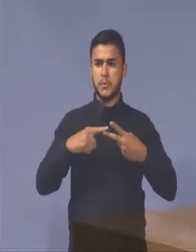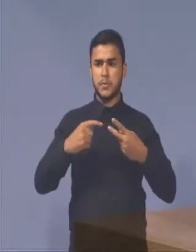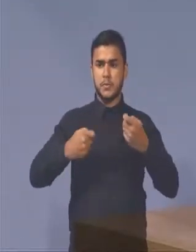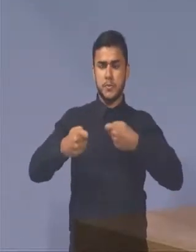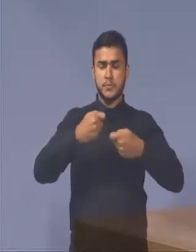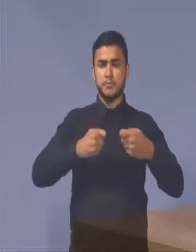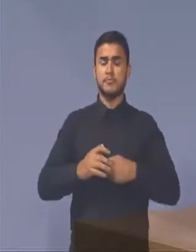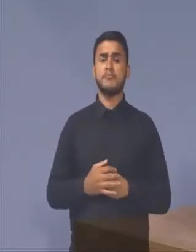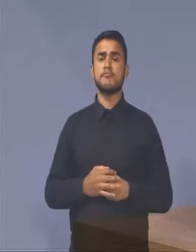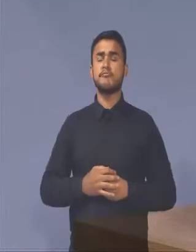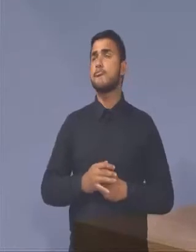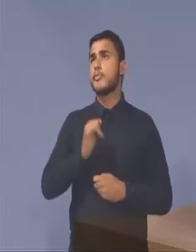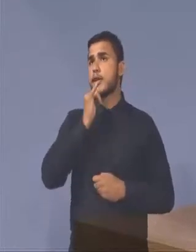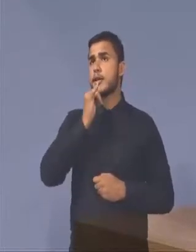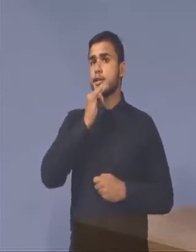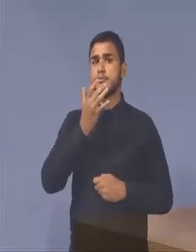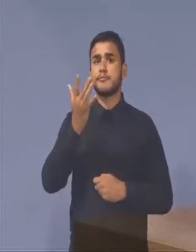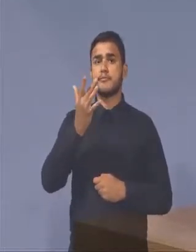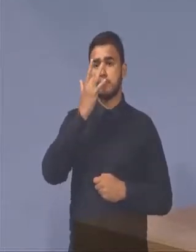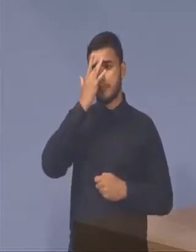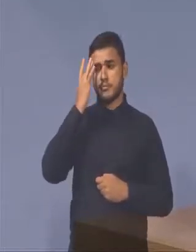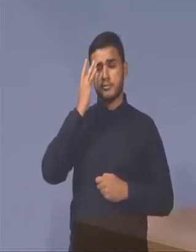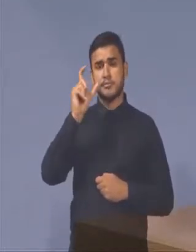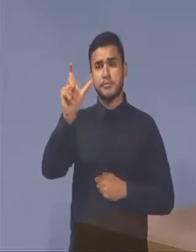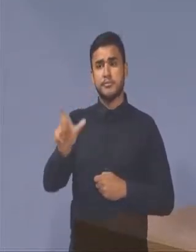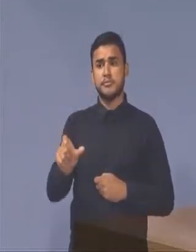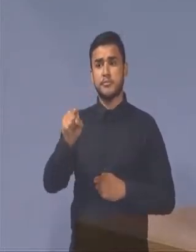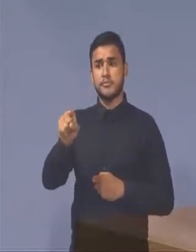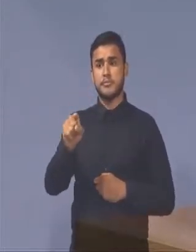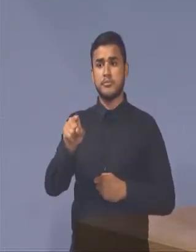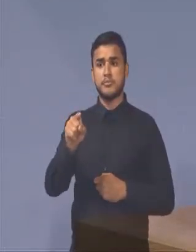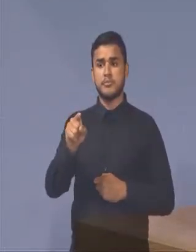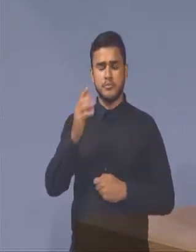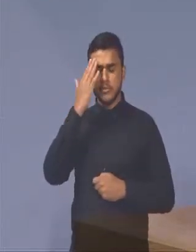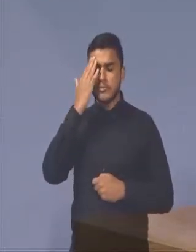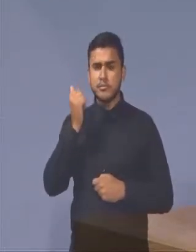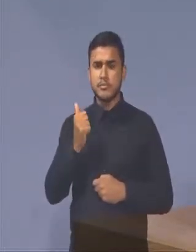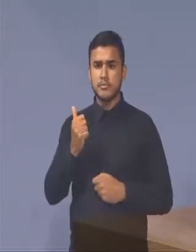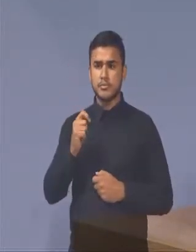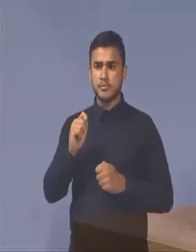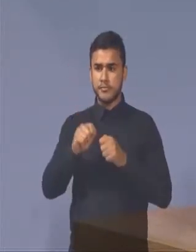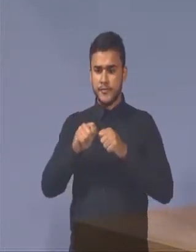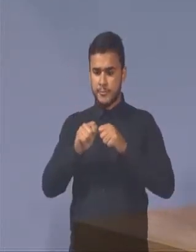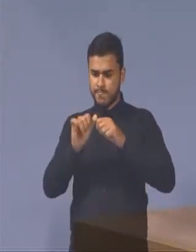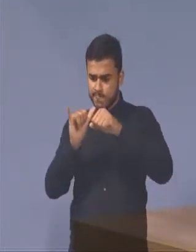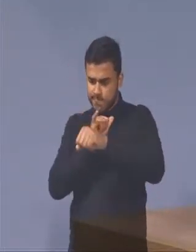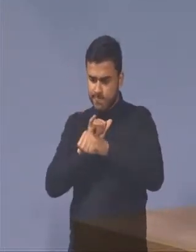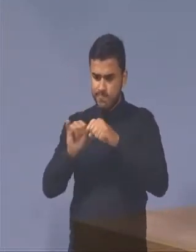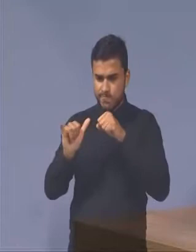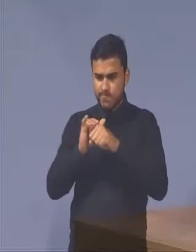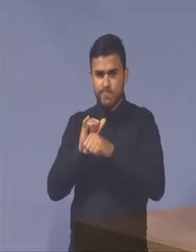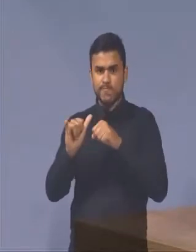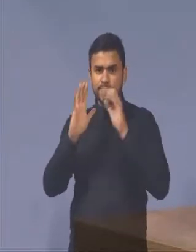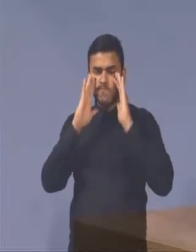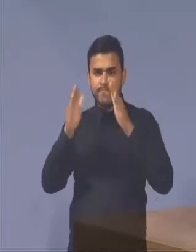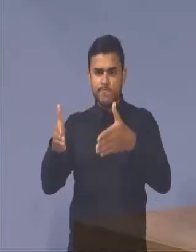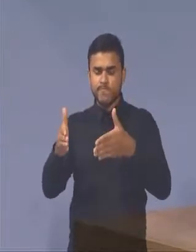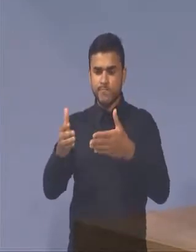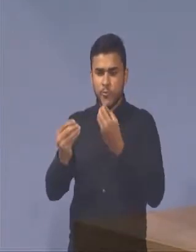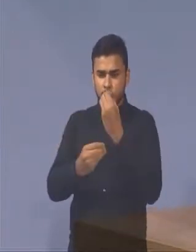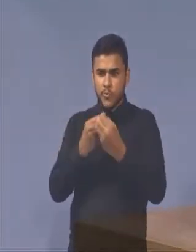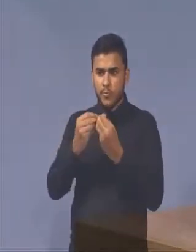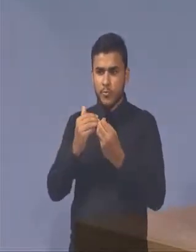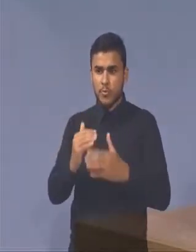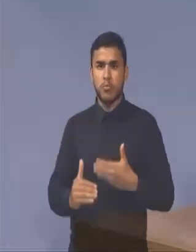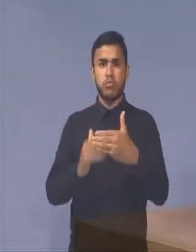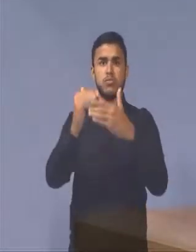vê, por exemplo, indivíduos com a capacidade de elaborar um determinado sistema e ele consegue